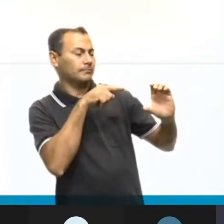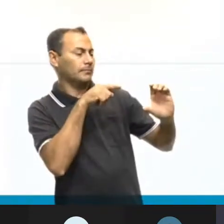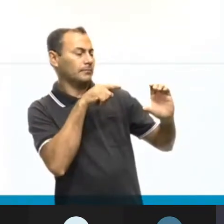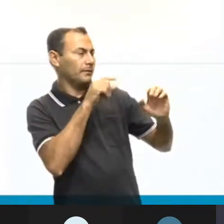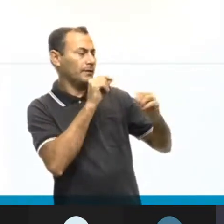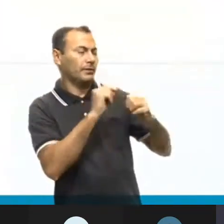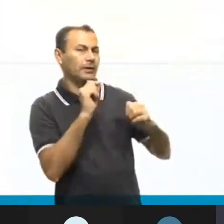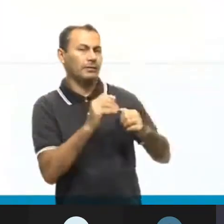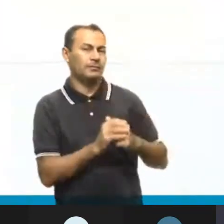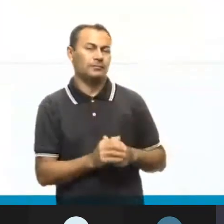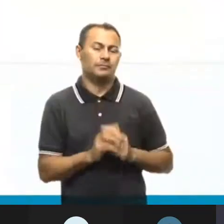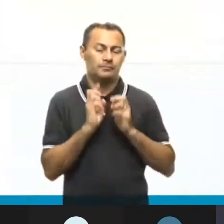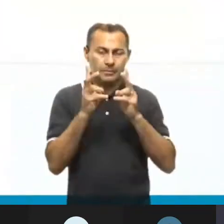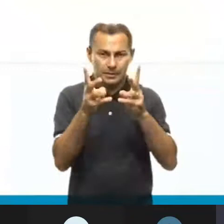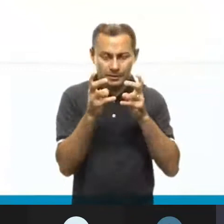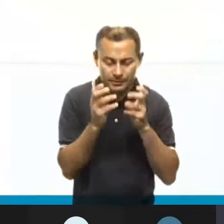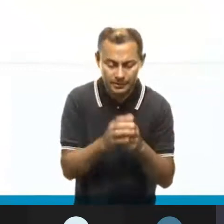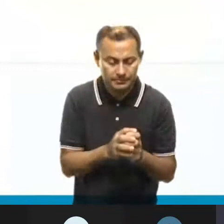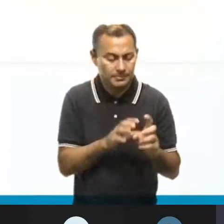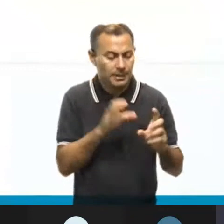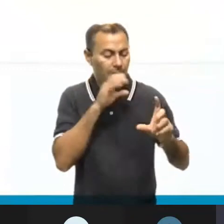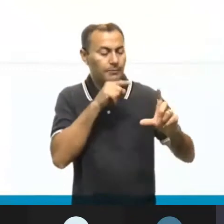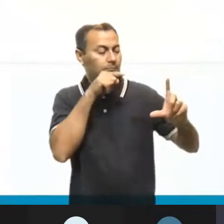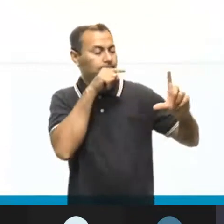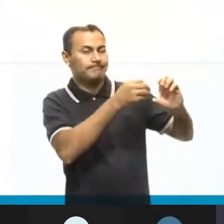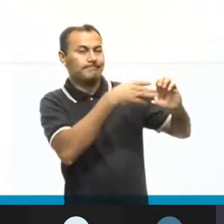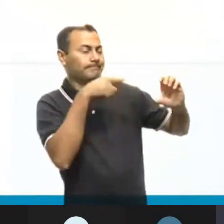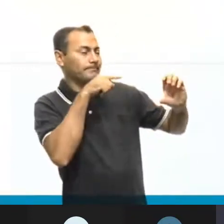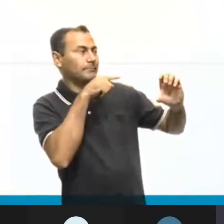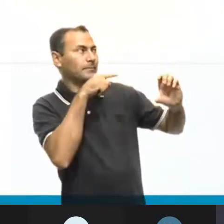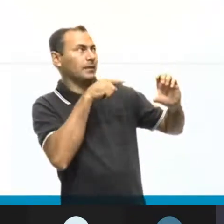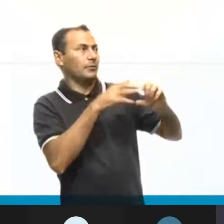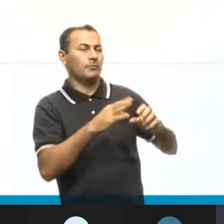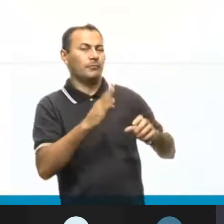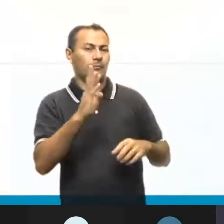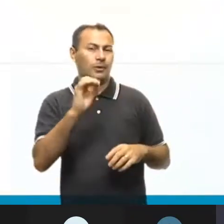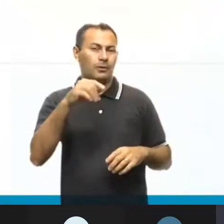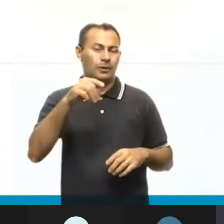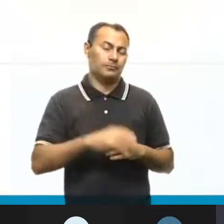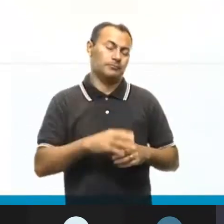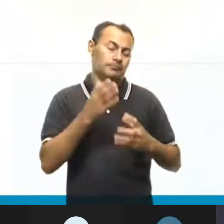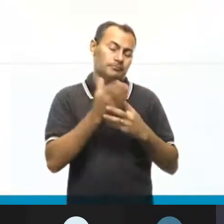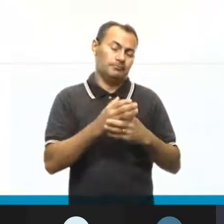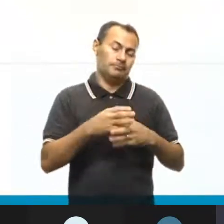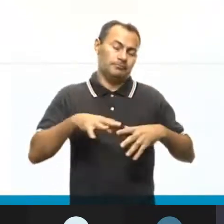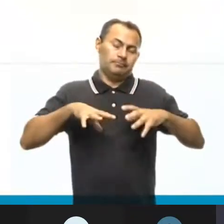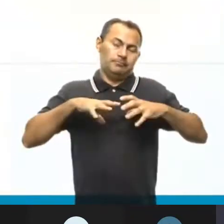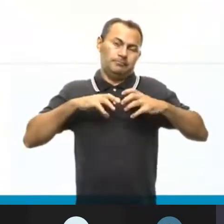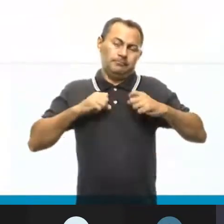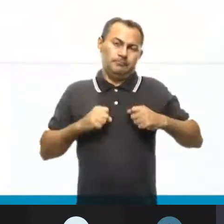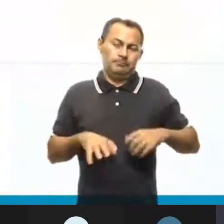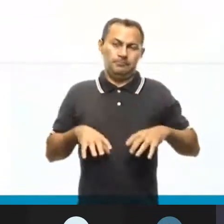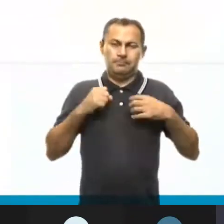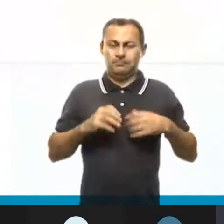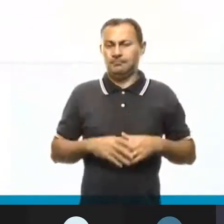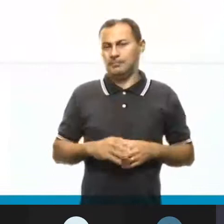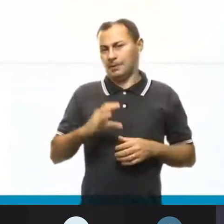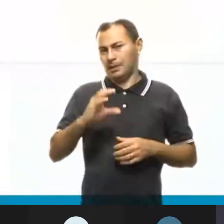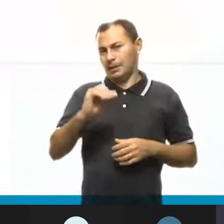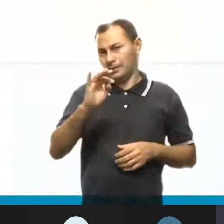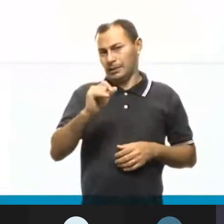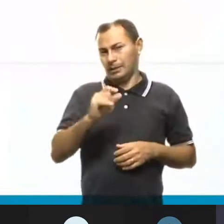vai me levar, né, a identificar bem rápido que este é um brônquio intrapulmonar? A presença aqui, ó,